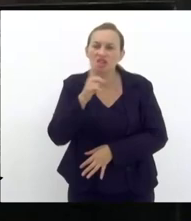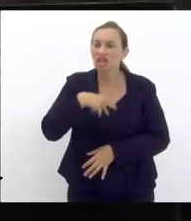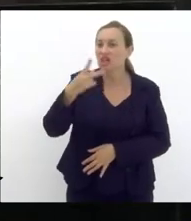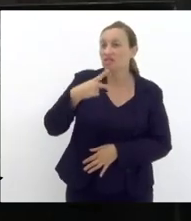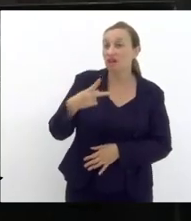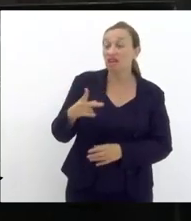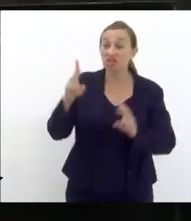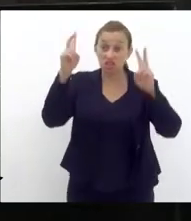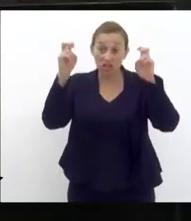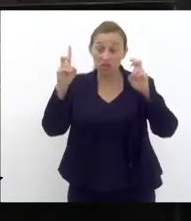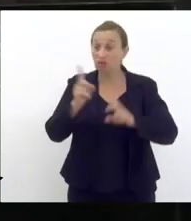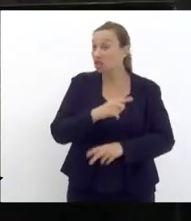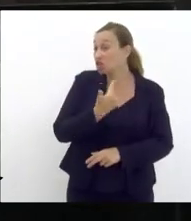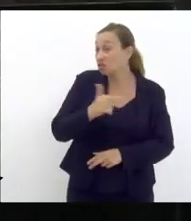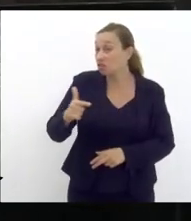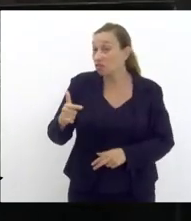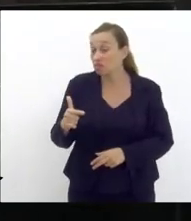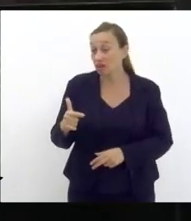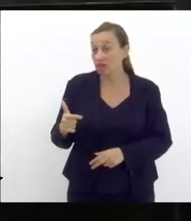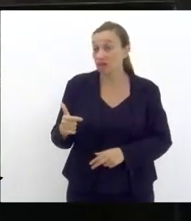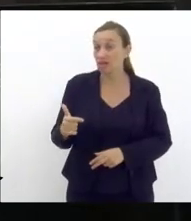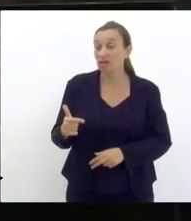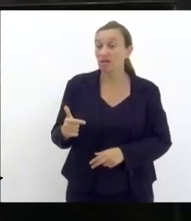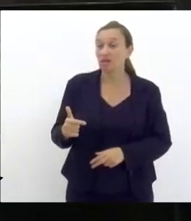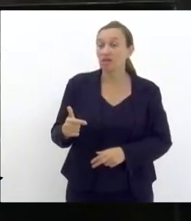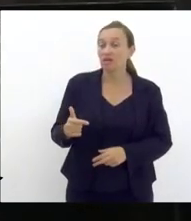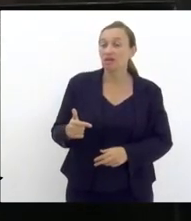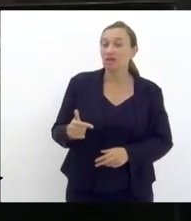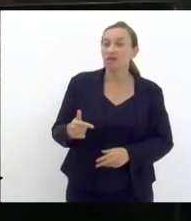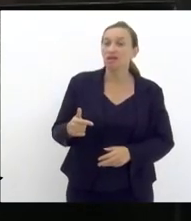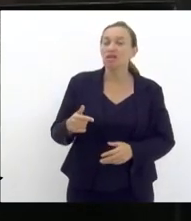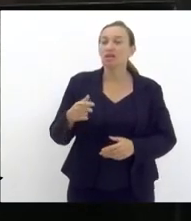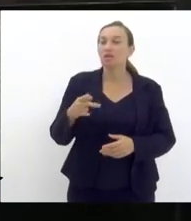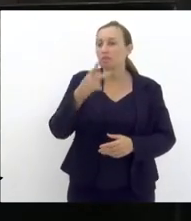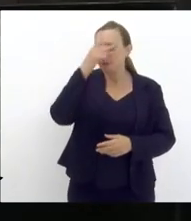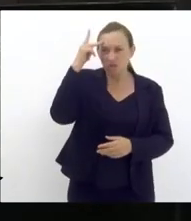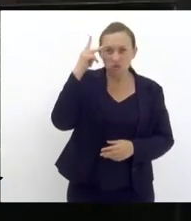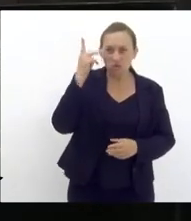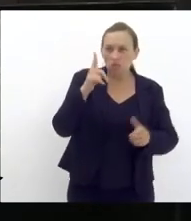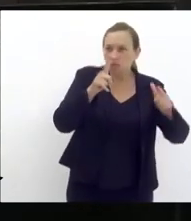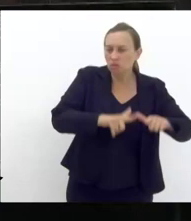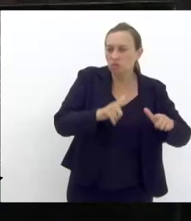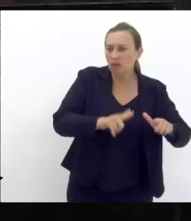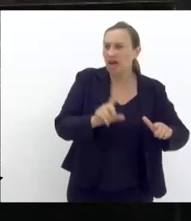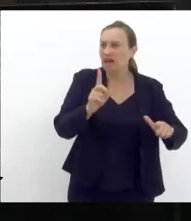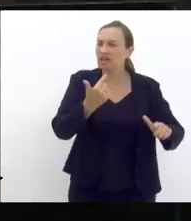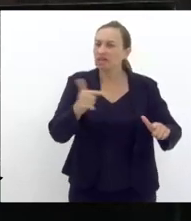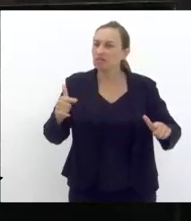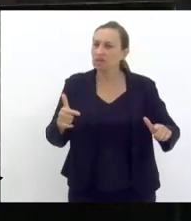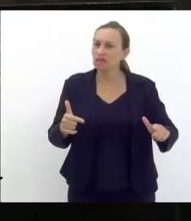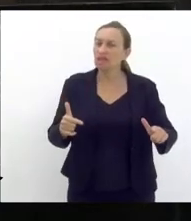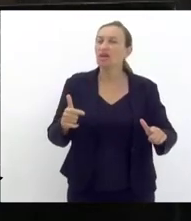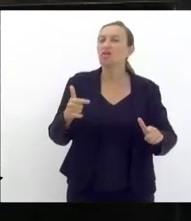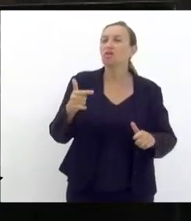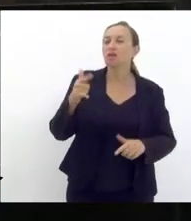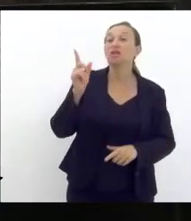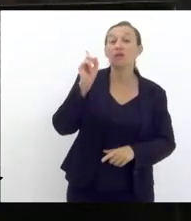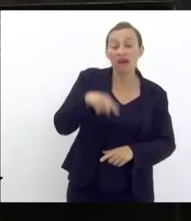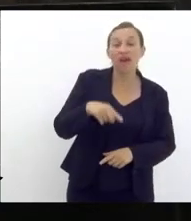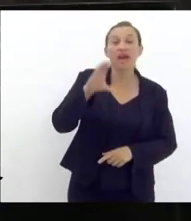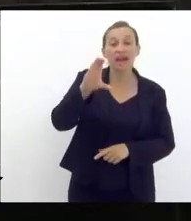fatos que não existiram que coloca pessoas em lugares onde ela não estavam então colega é um